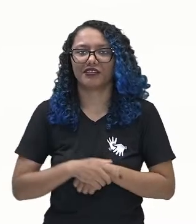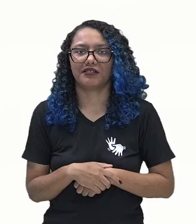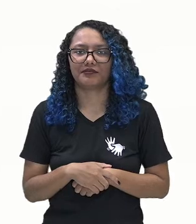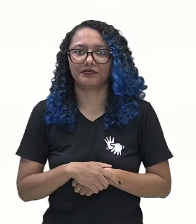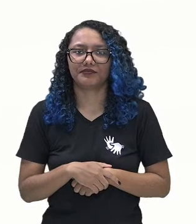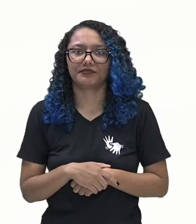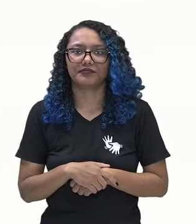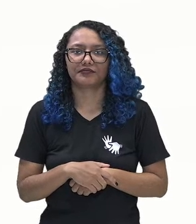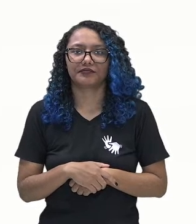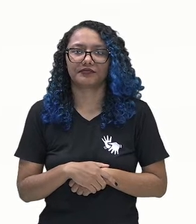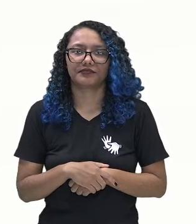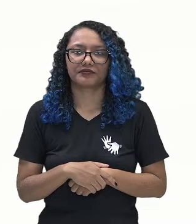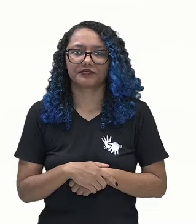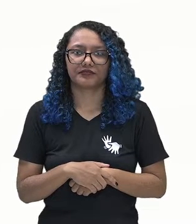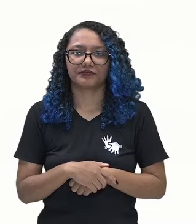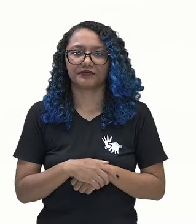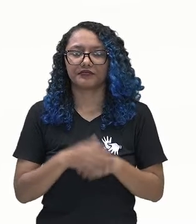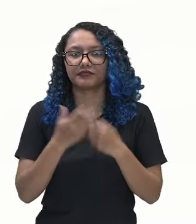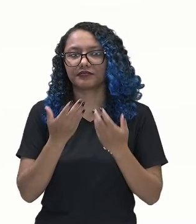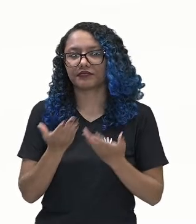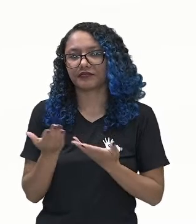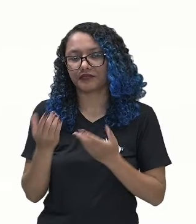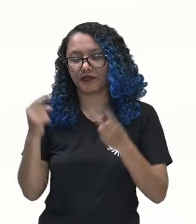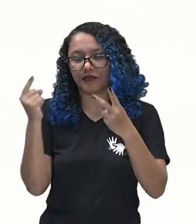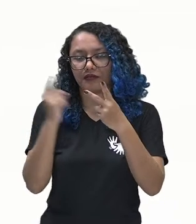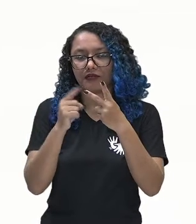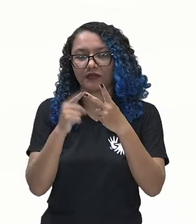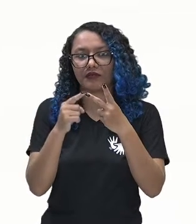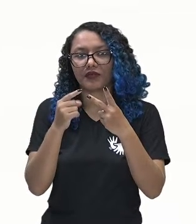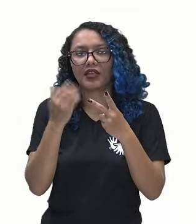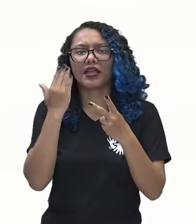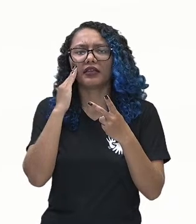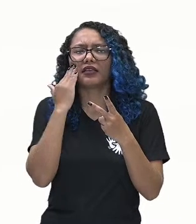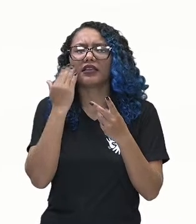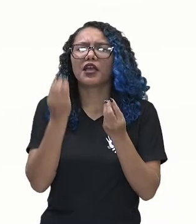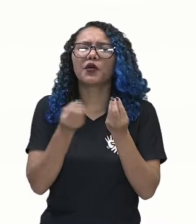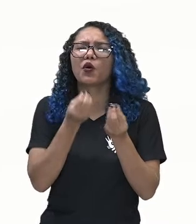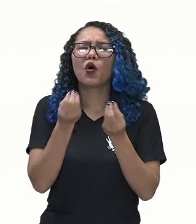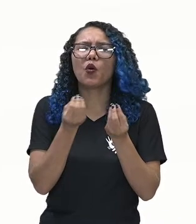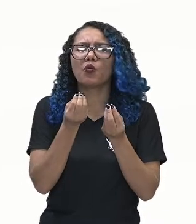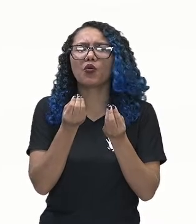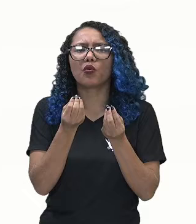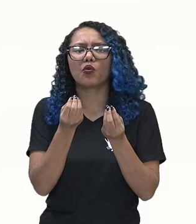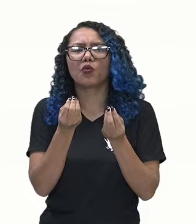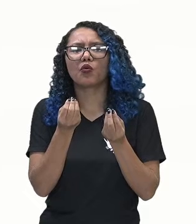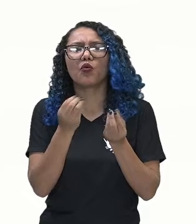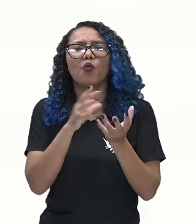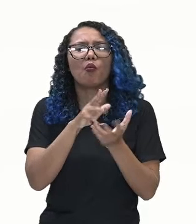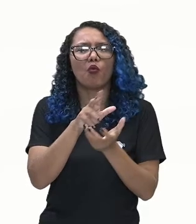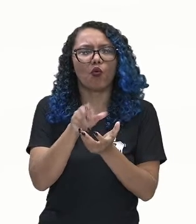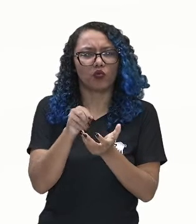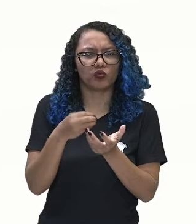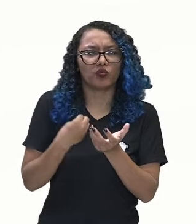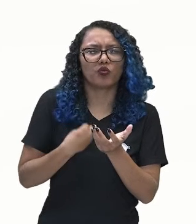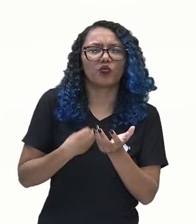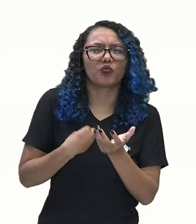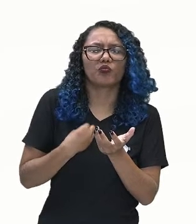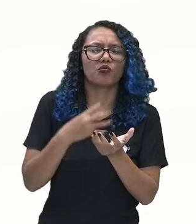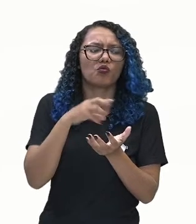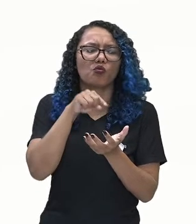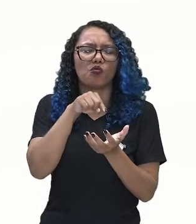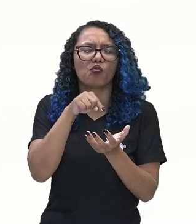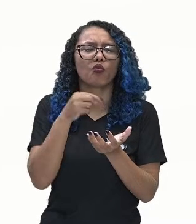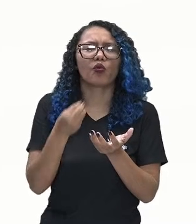o mundo em que vivemos, né? Então, a partir dessas mudanças que eu coloquei aí para vocês observarem, a gente